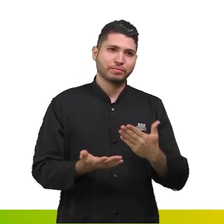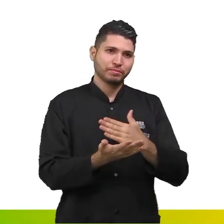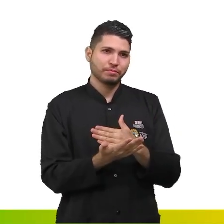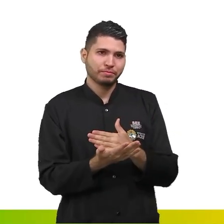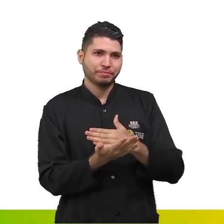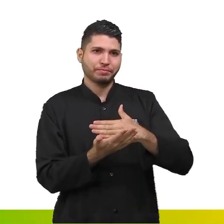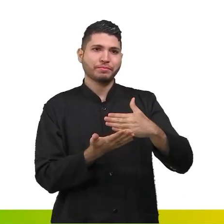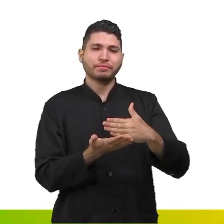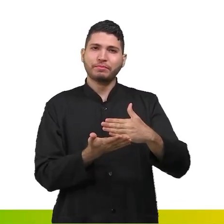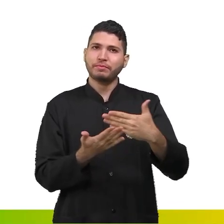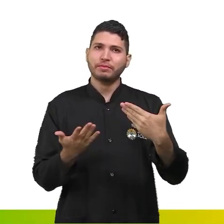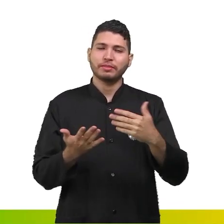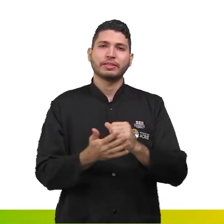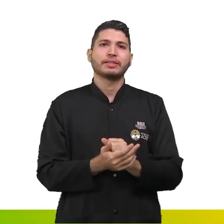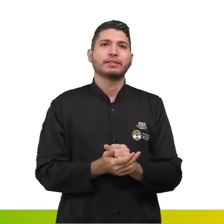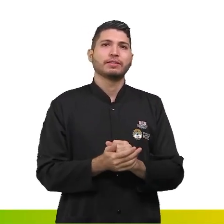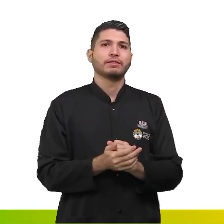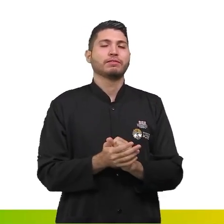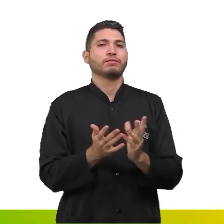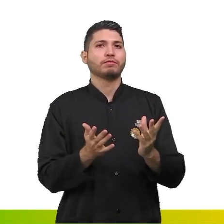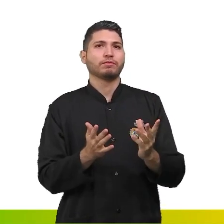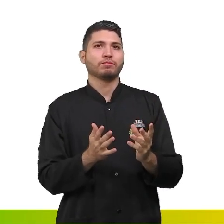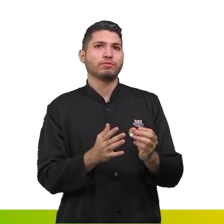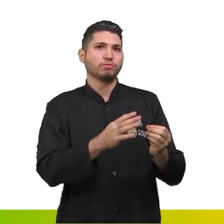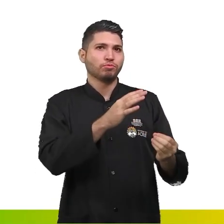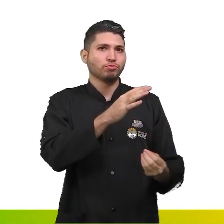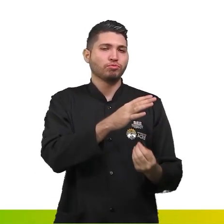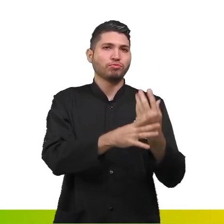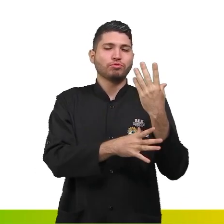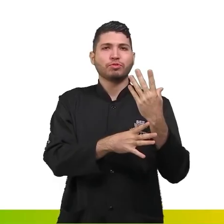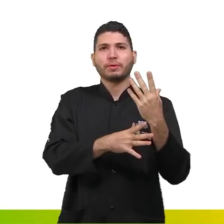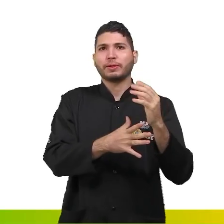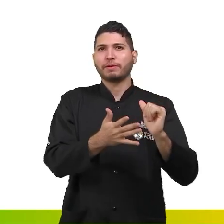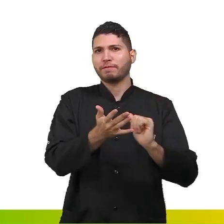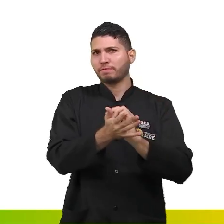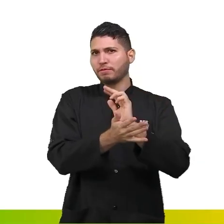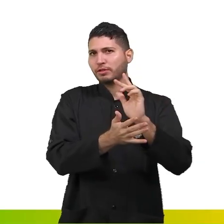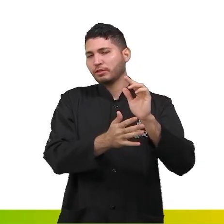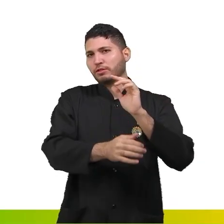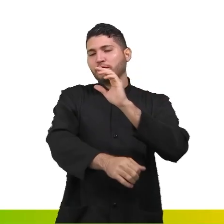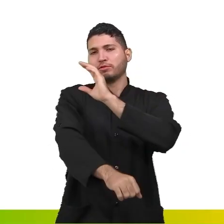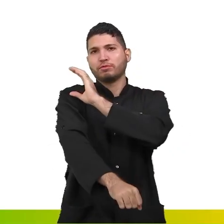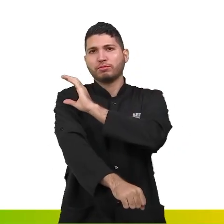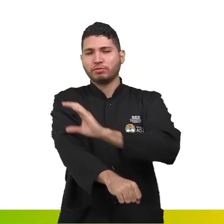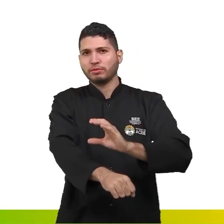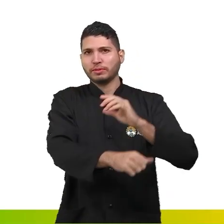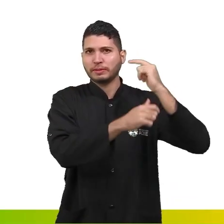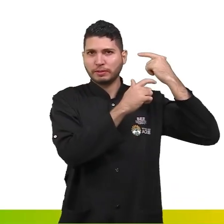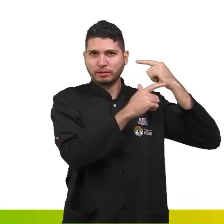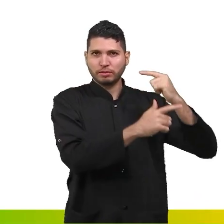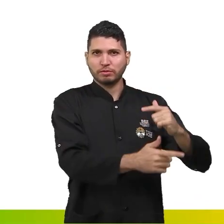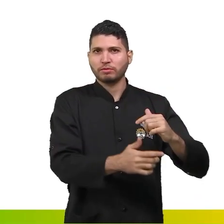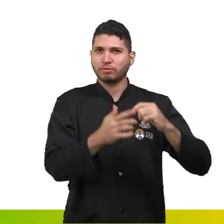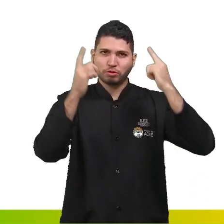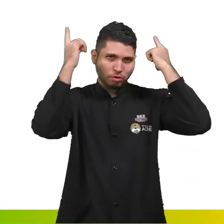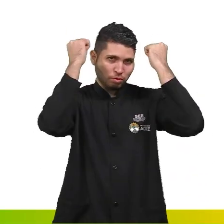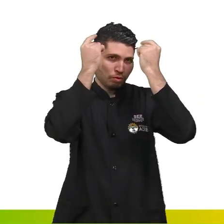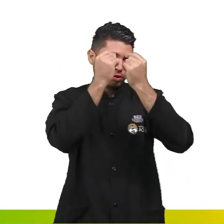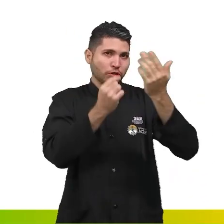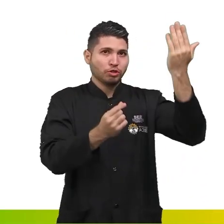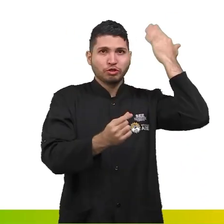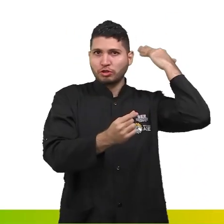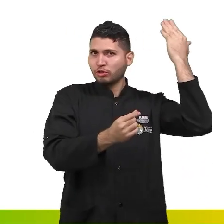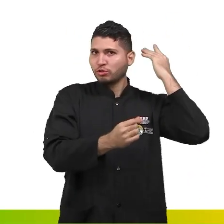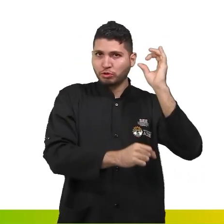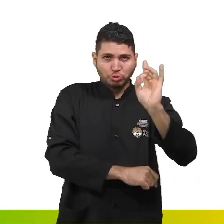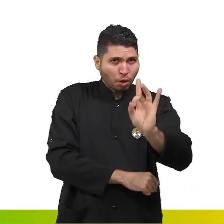como disciplina tem suas raízes em diversas culturas e tradições, e não apenas na Grécia Antiga, como